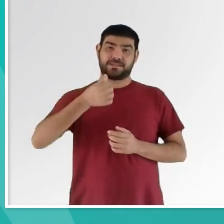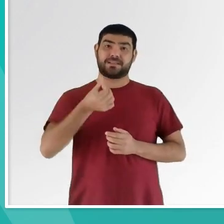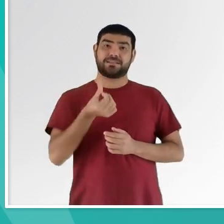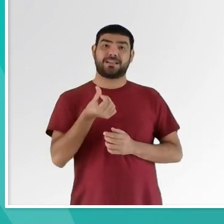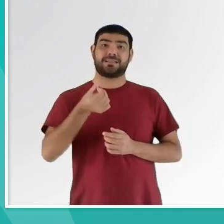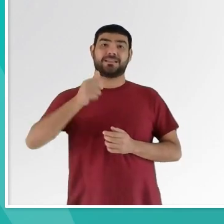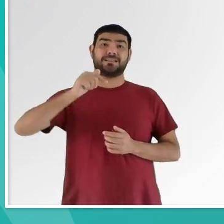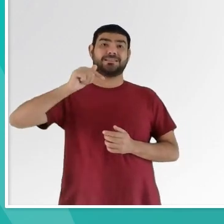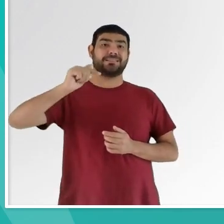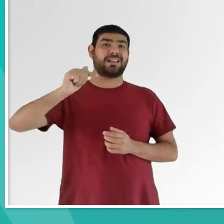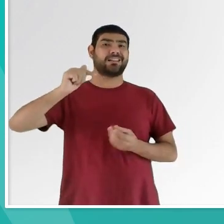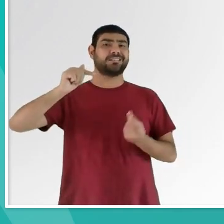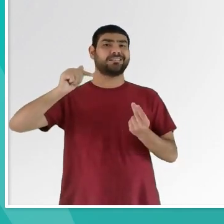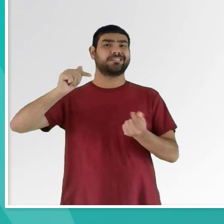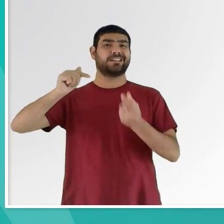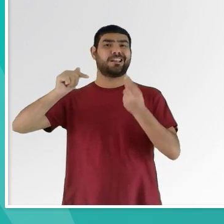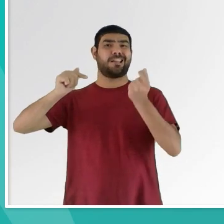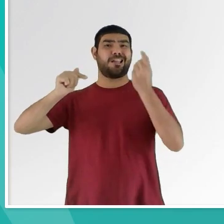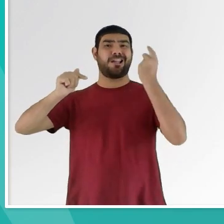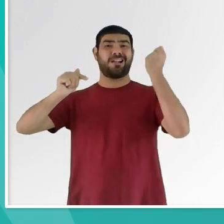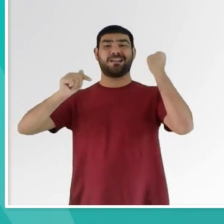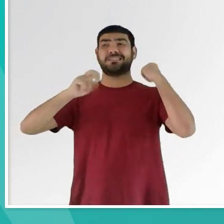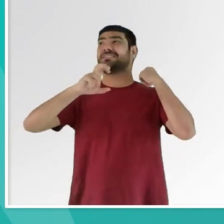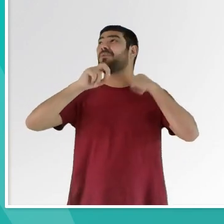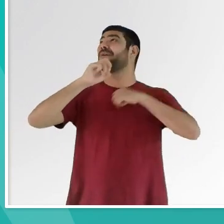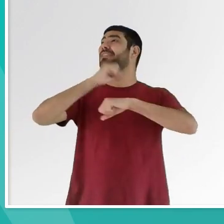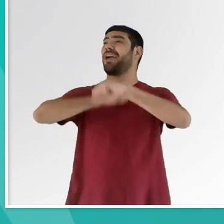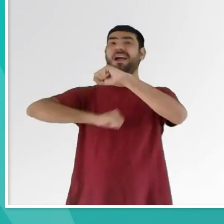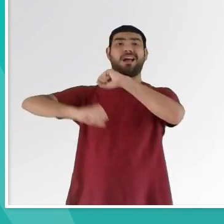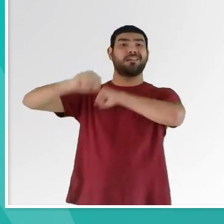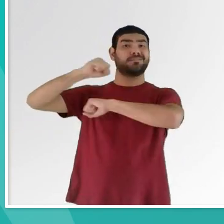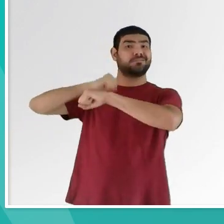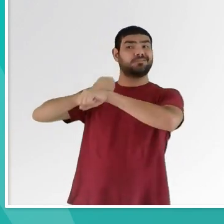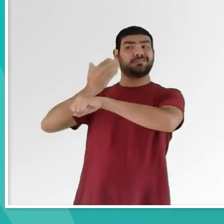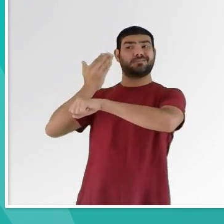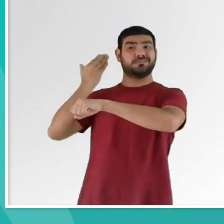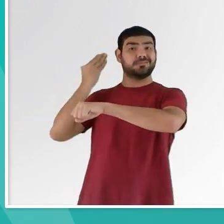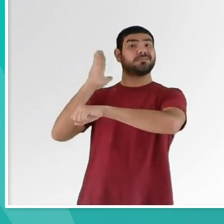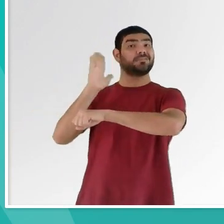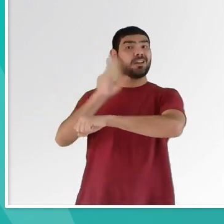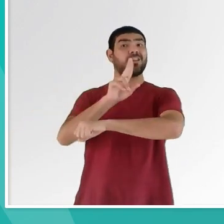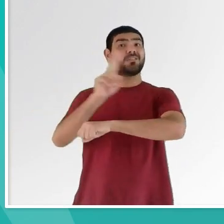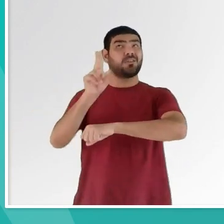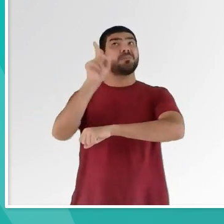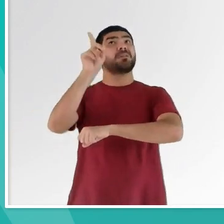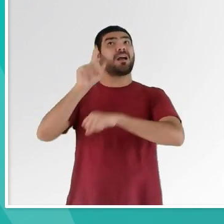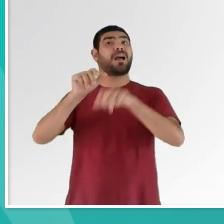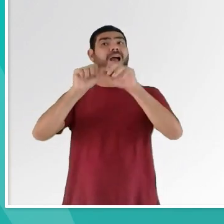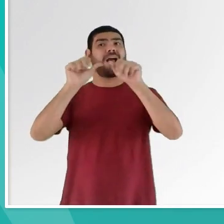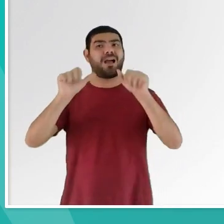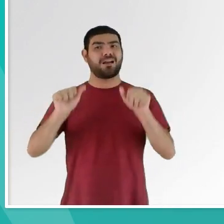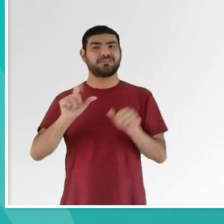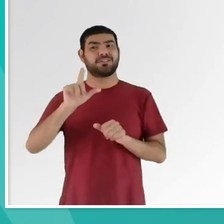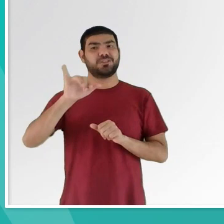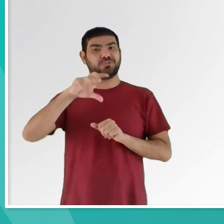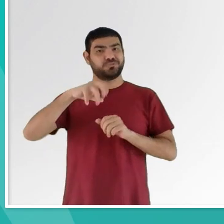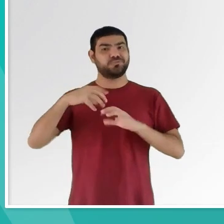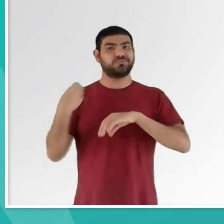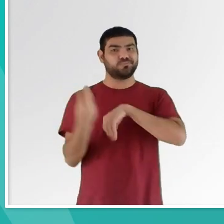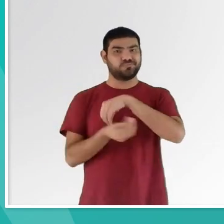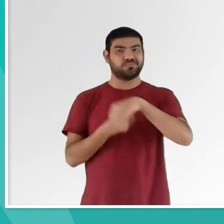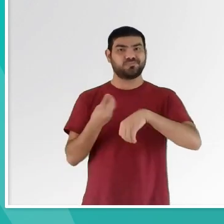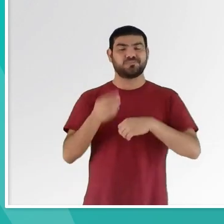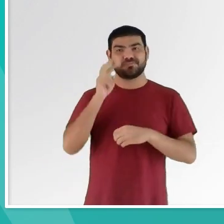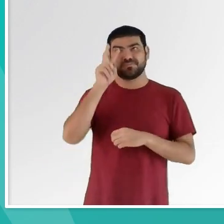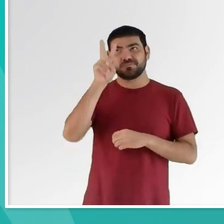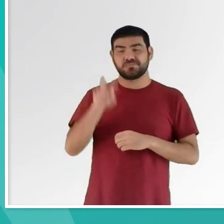1967, mais de 50 anos já existia essa denominação da arte, arte povera, no catálogo de